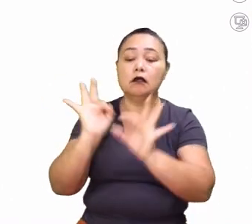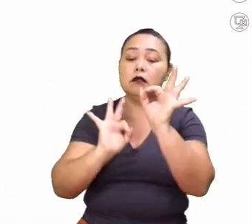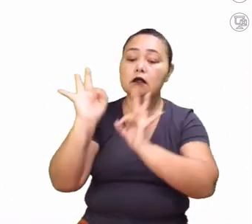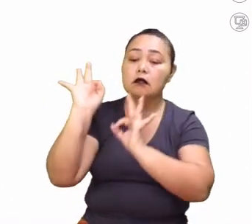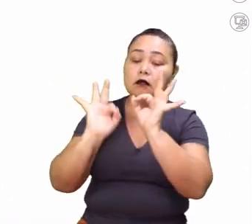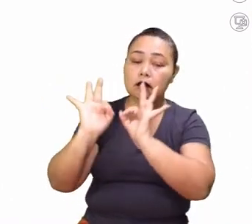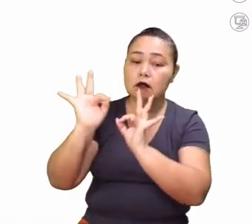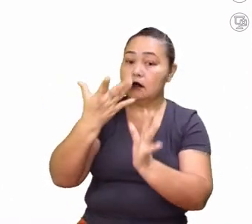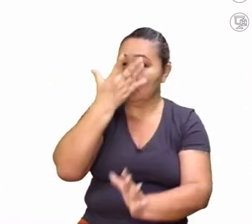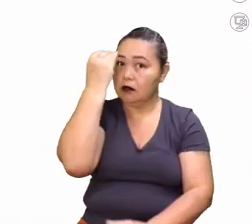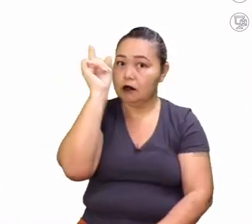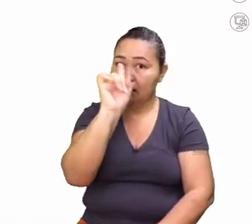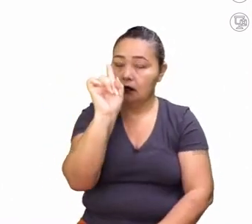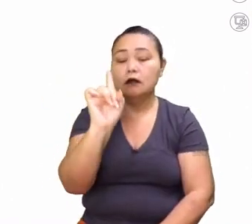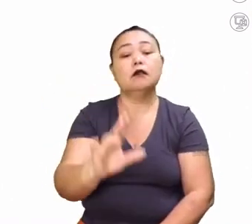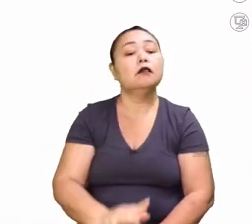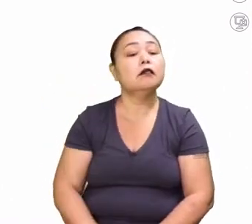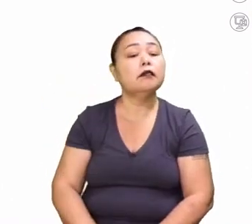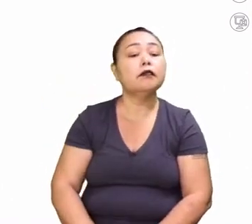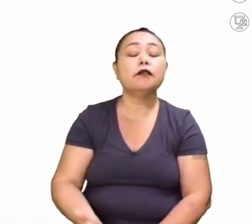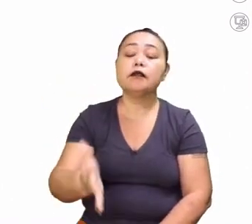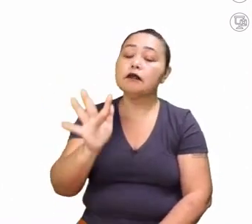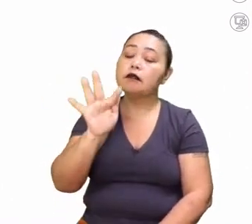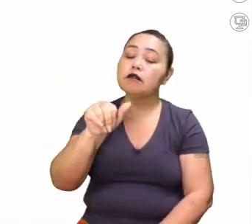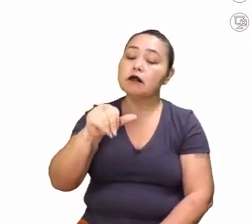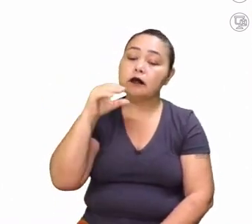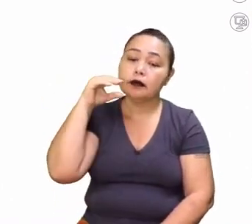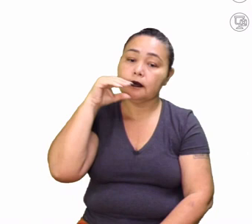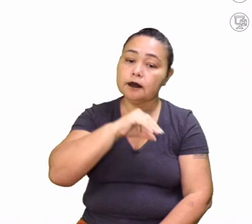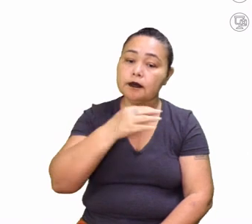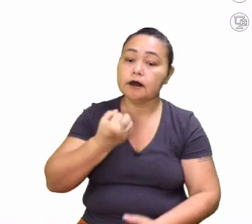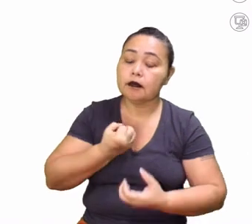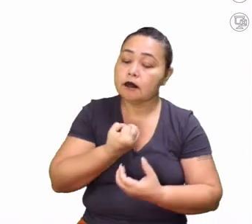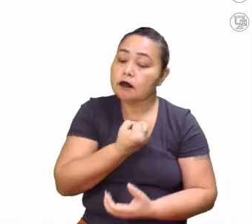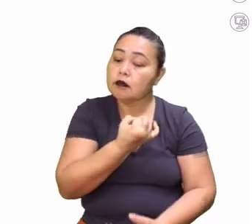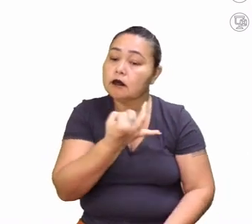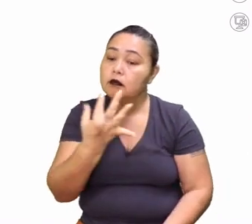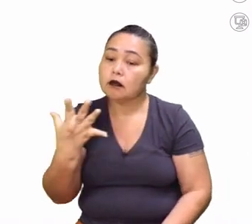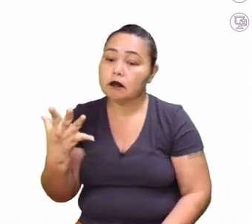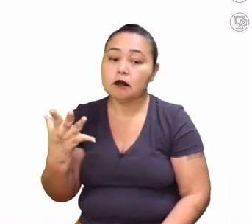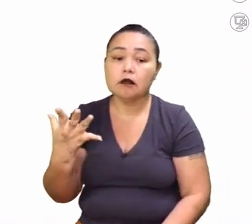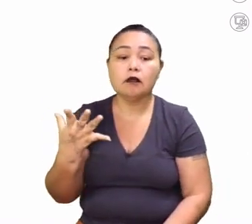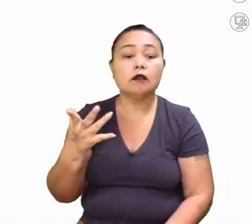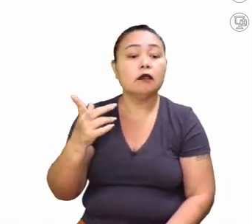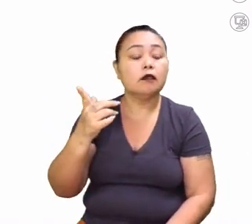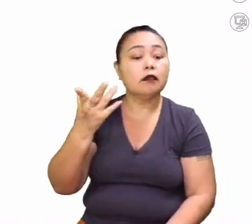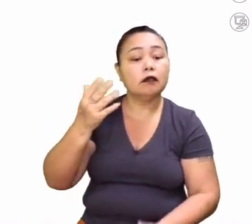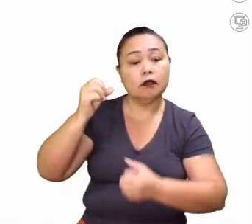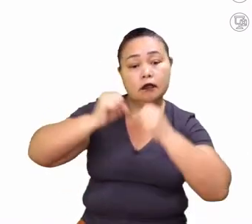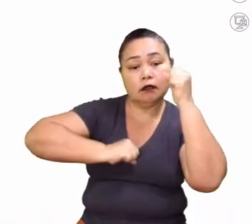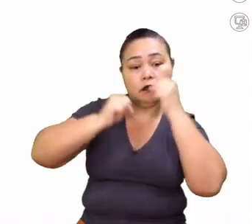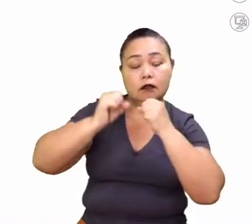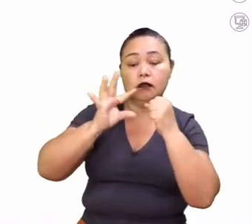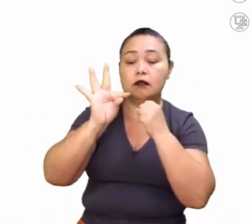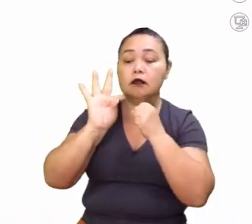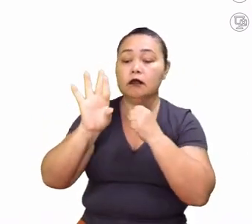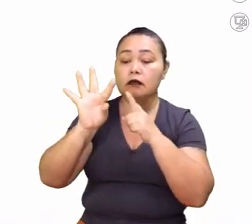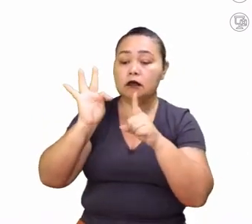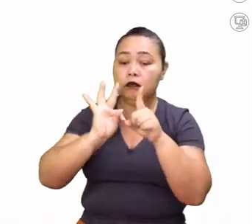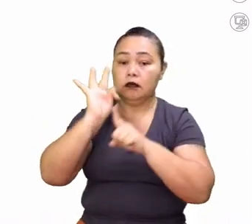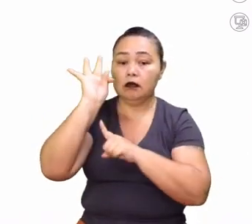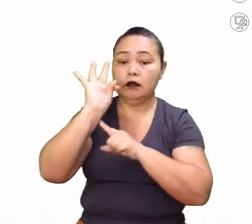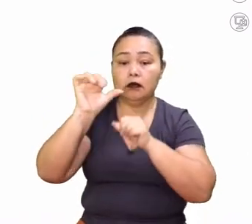para vocês não esquecerem a fonte quente fornece uma quantidade de calor que na máquina térmica